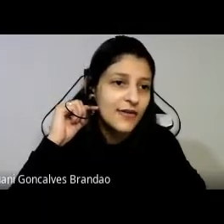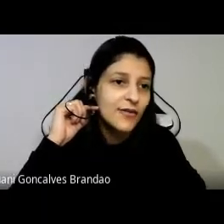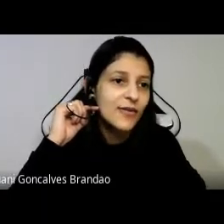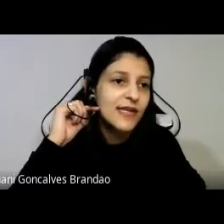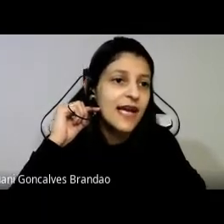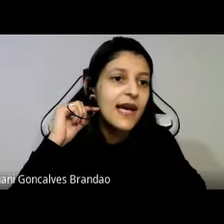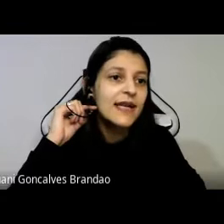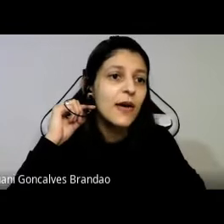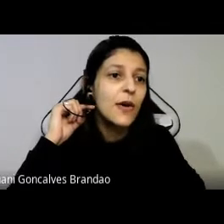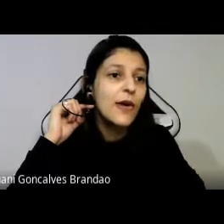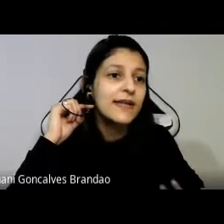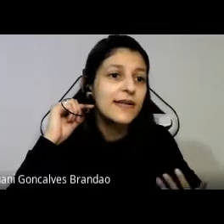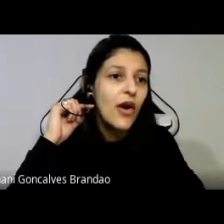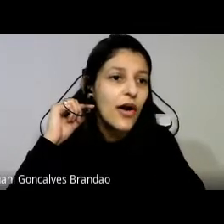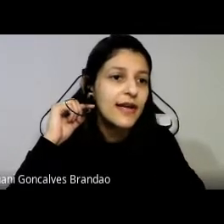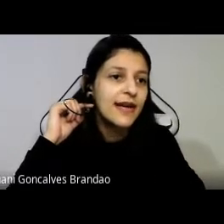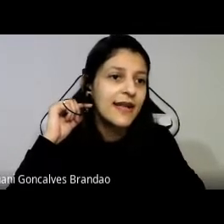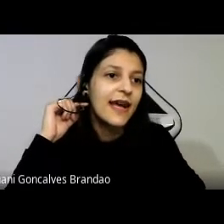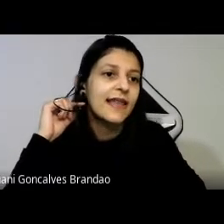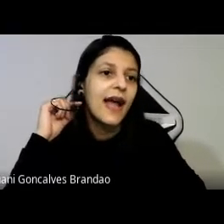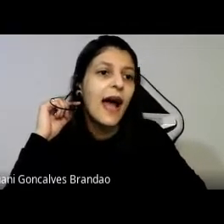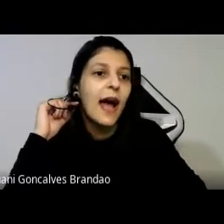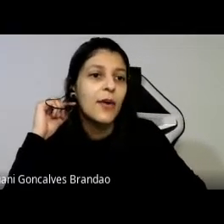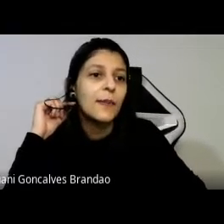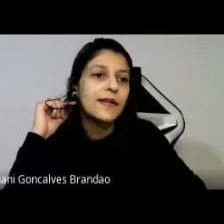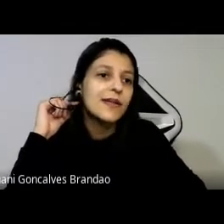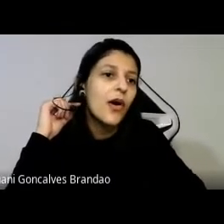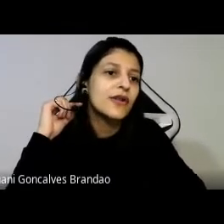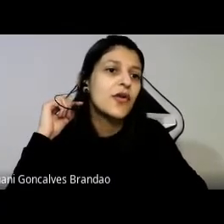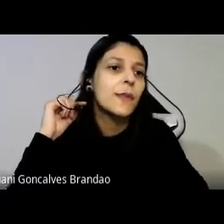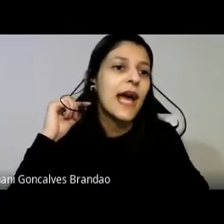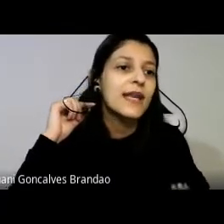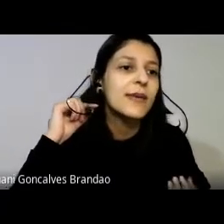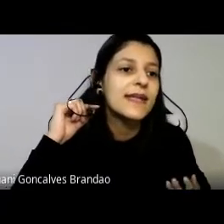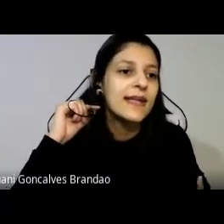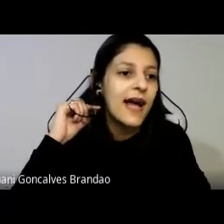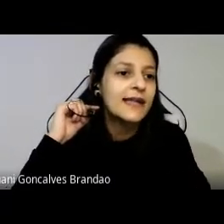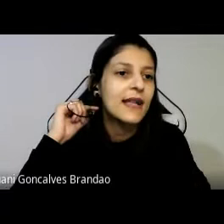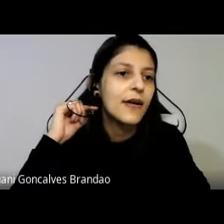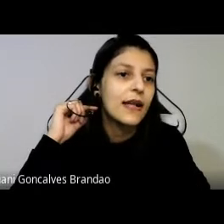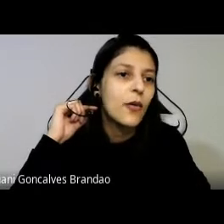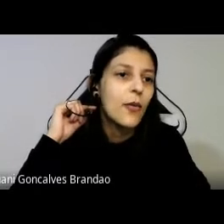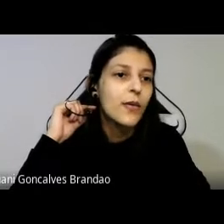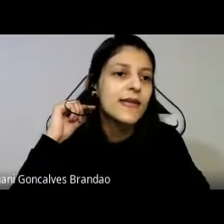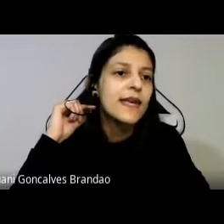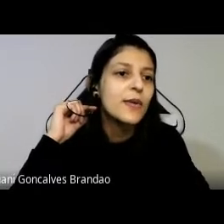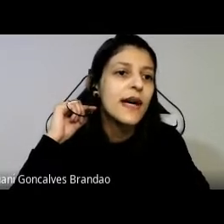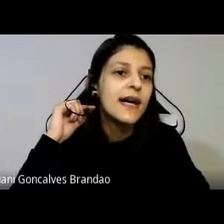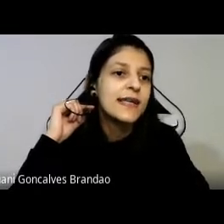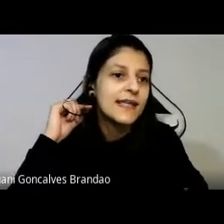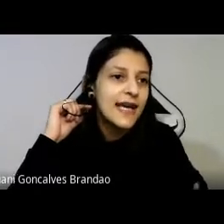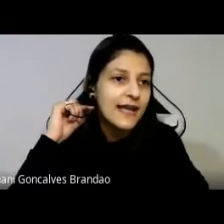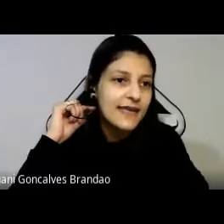determinados assuntos, né? Isso é uma coisa histórica, né? Até a própria história de como que a língua de sinais ela